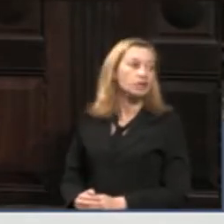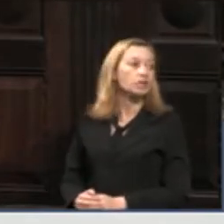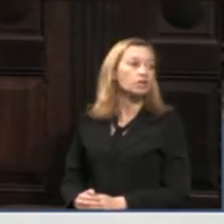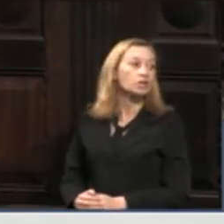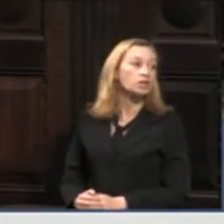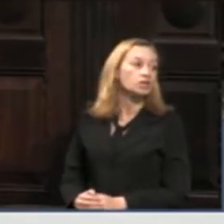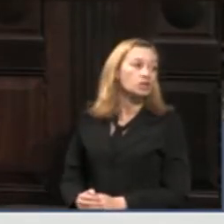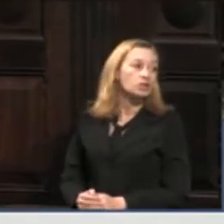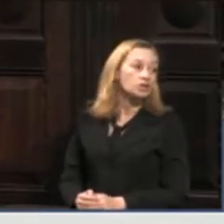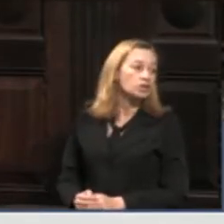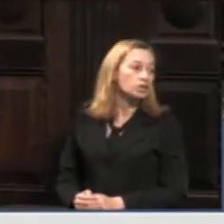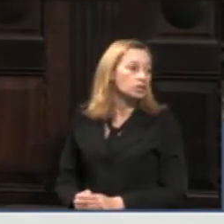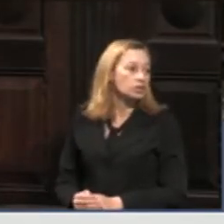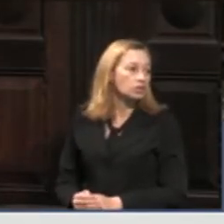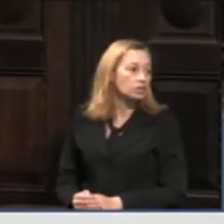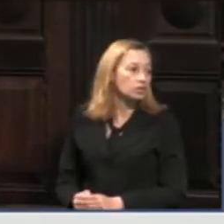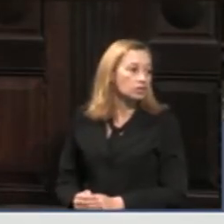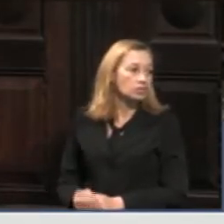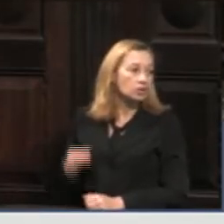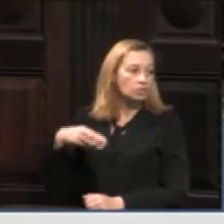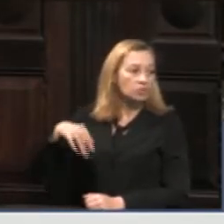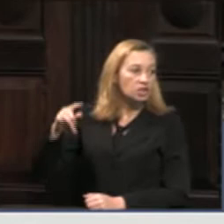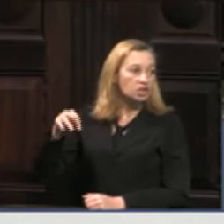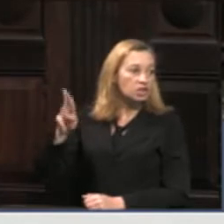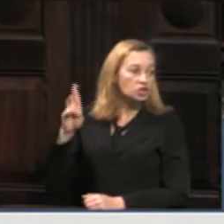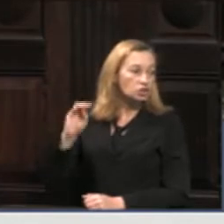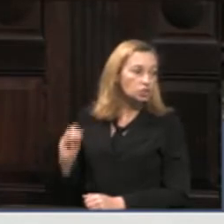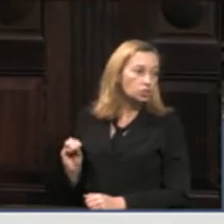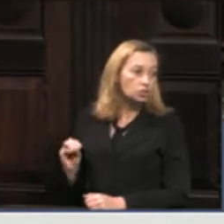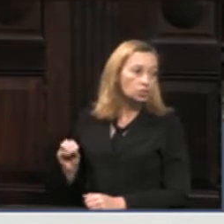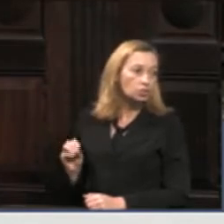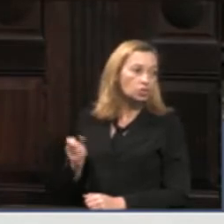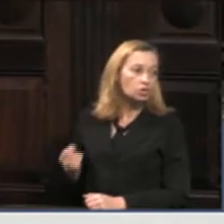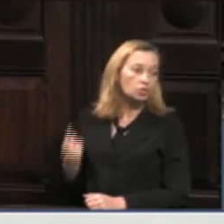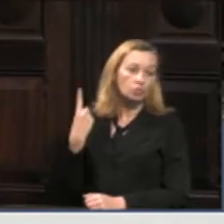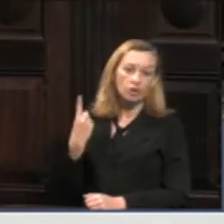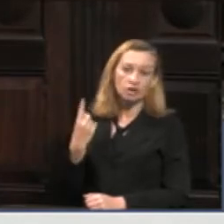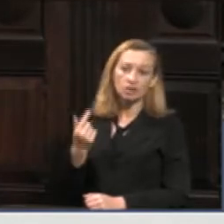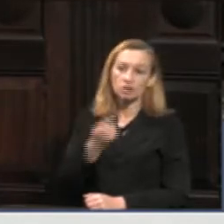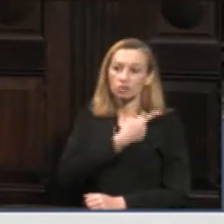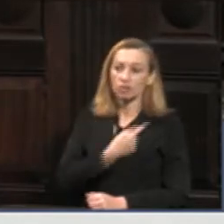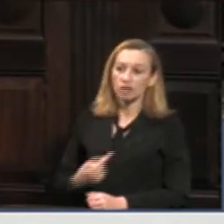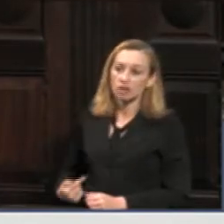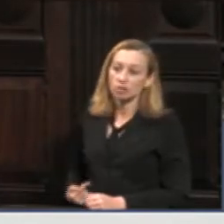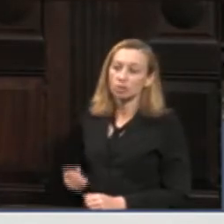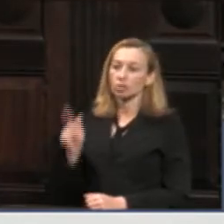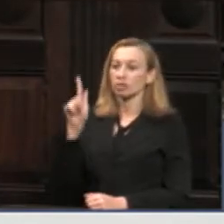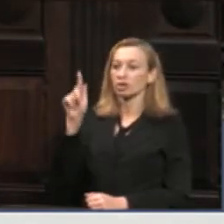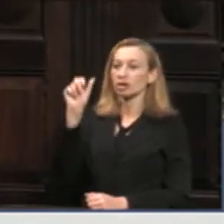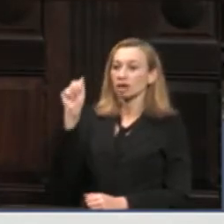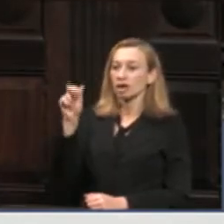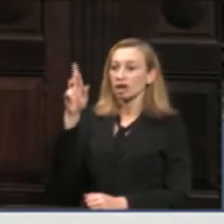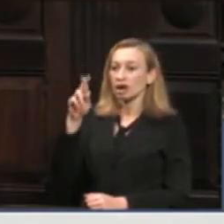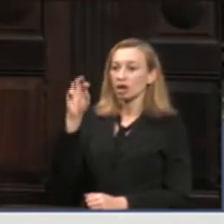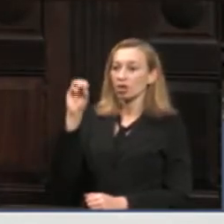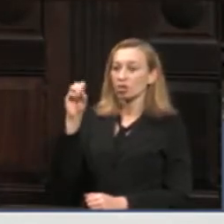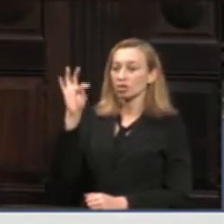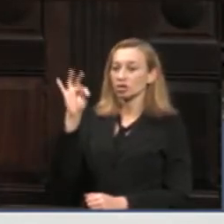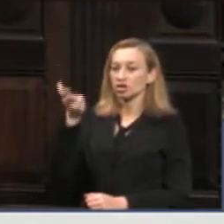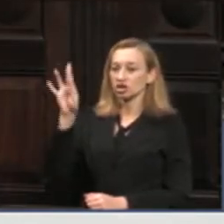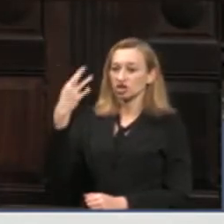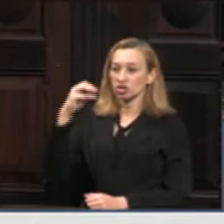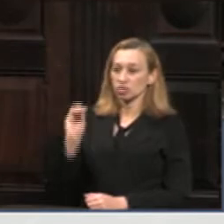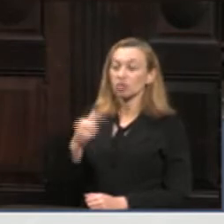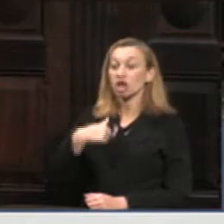Lewandowski em relação ao ex-governador Garotinho. E eu entendo que